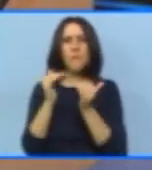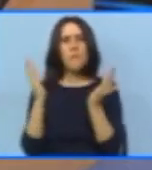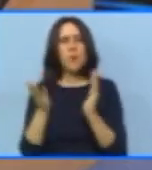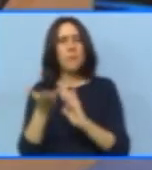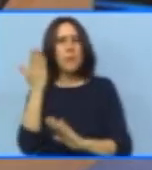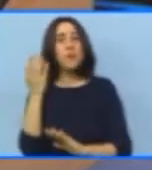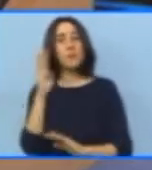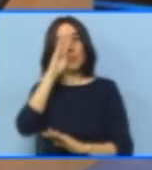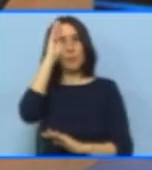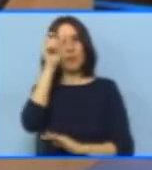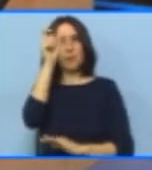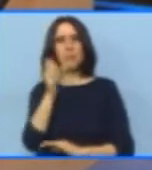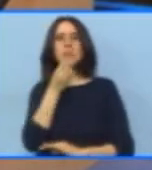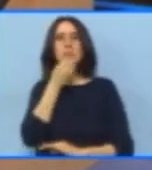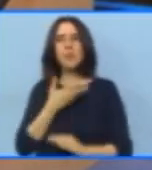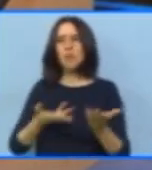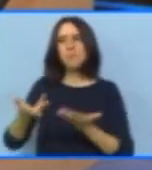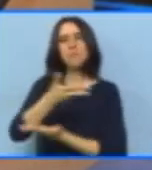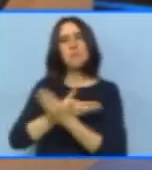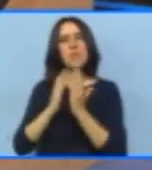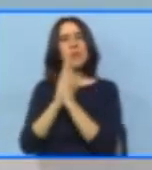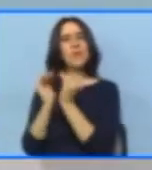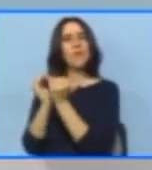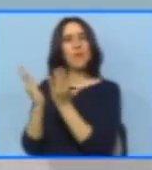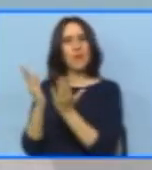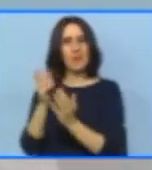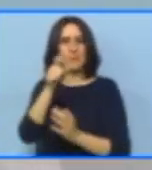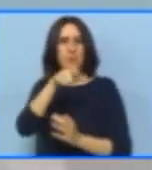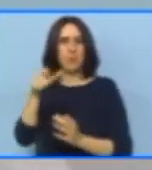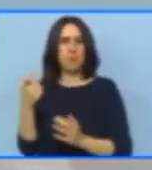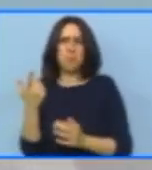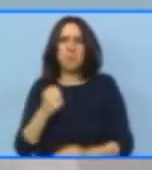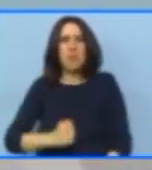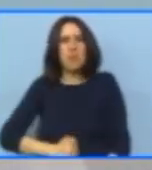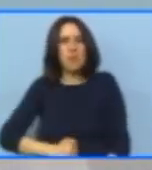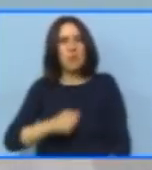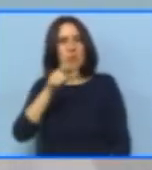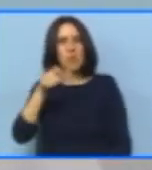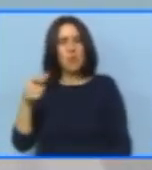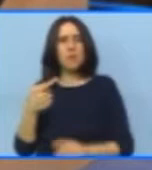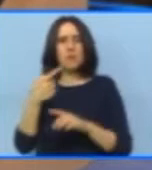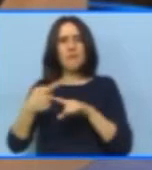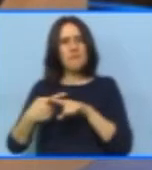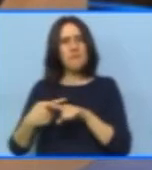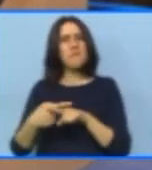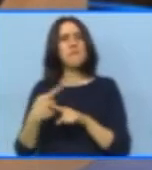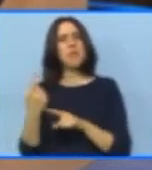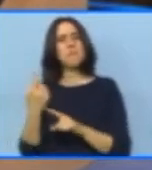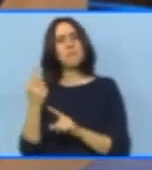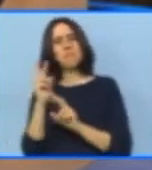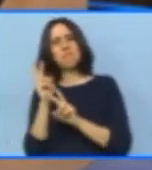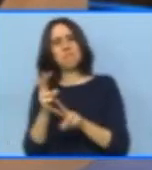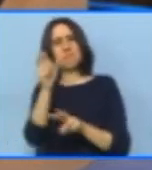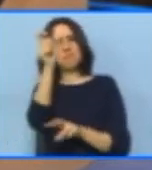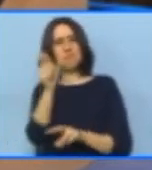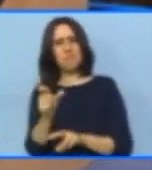simpatia fora da Igreja, daqueles que estão tão propriamente católicos, que cativou muita gente fora deste âmbito. Mas dentro da